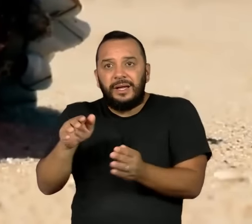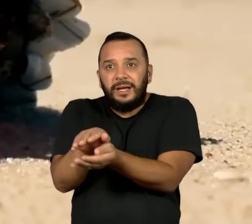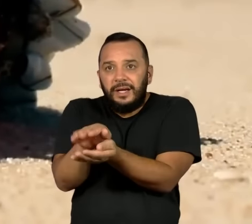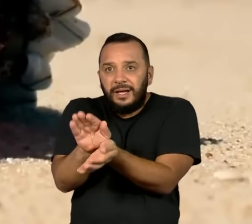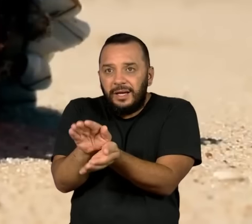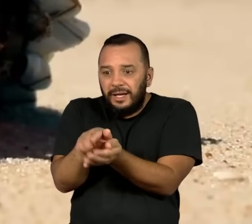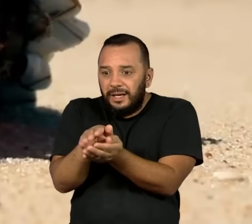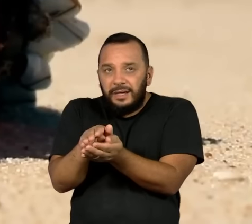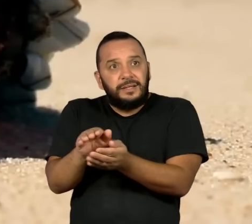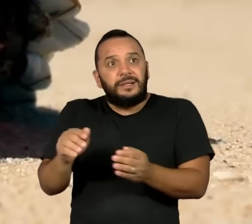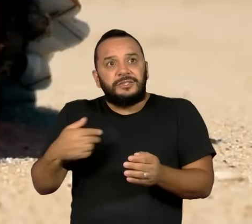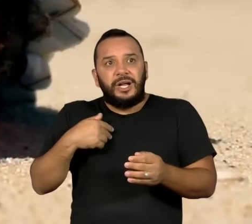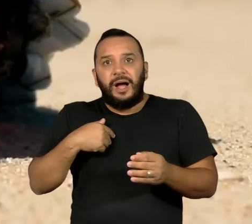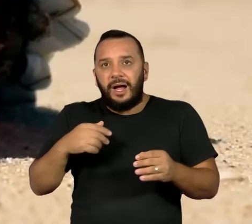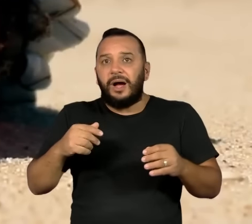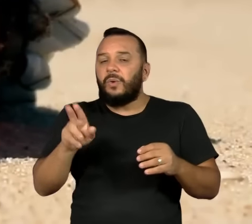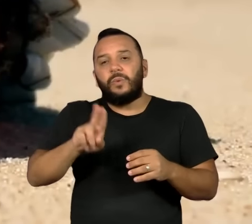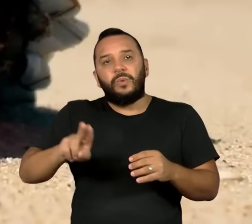estar nas praias.